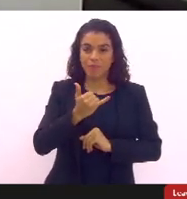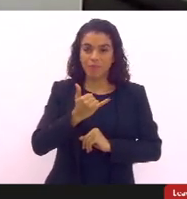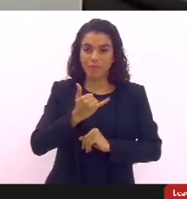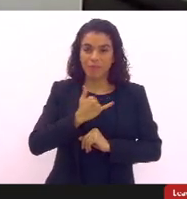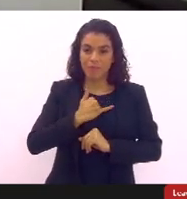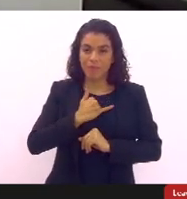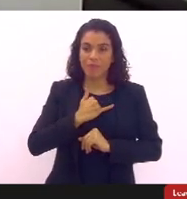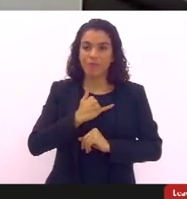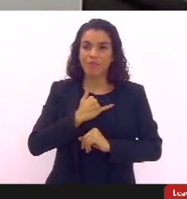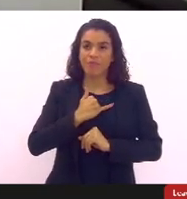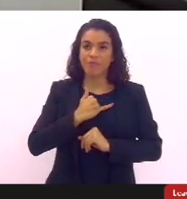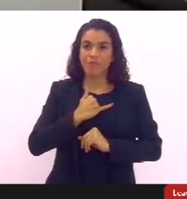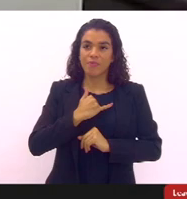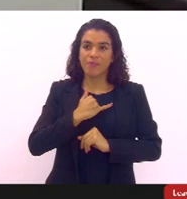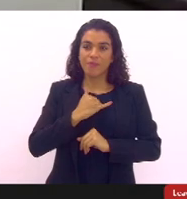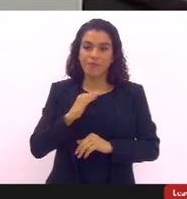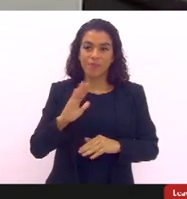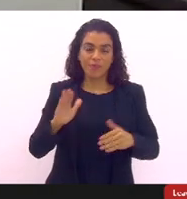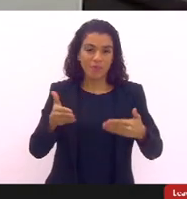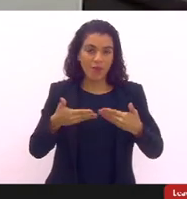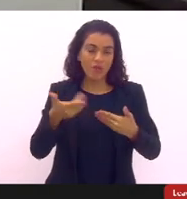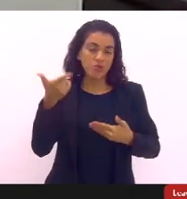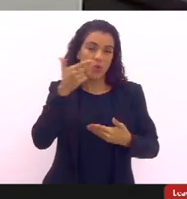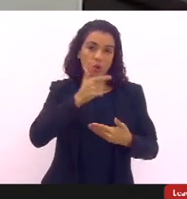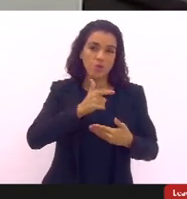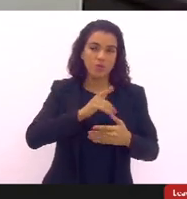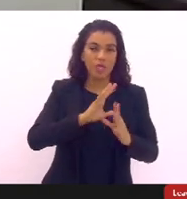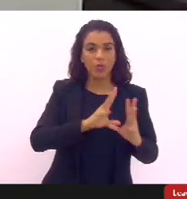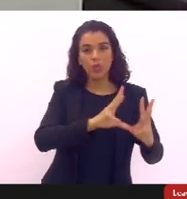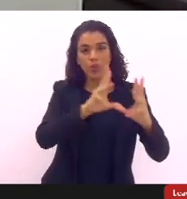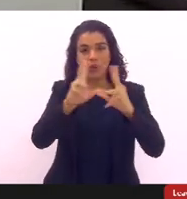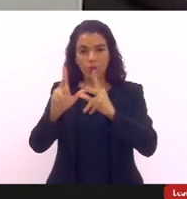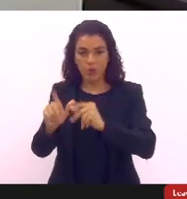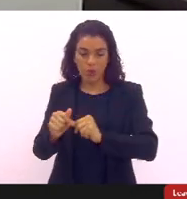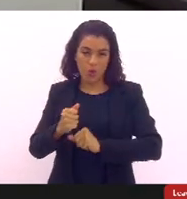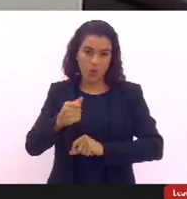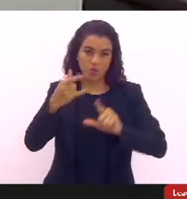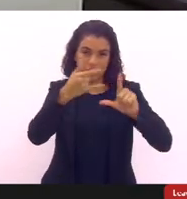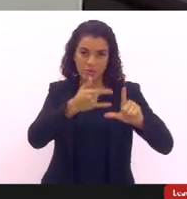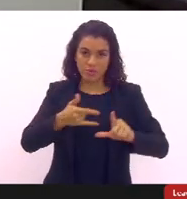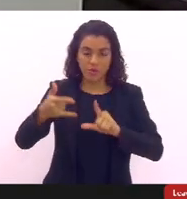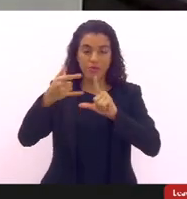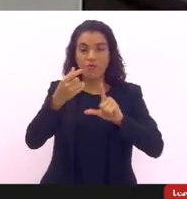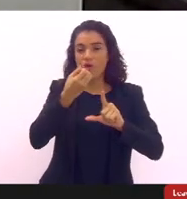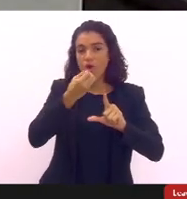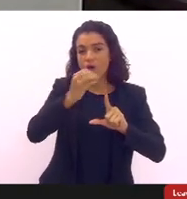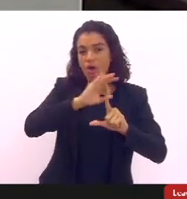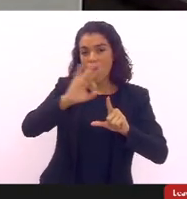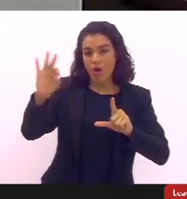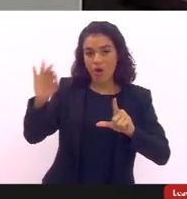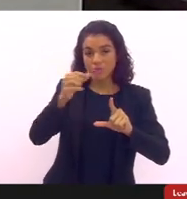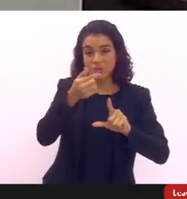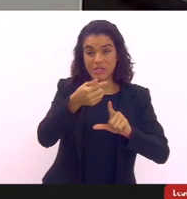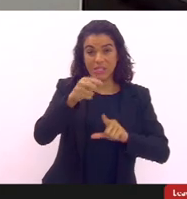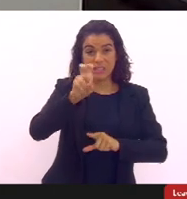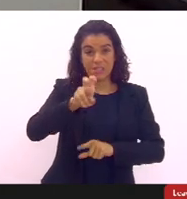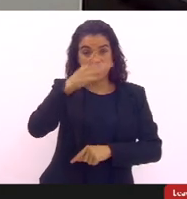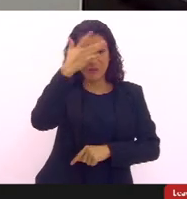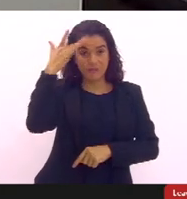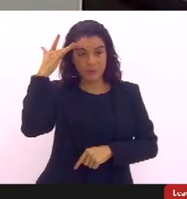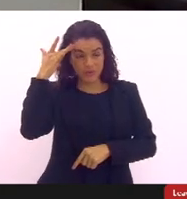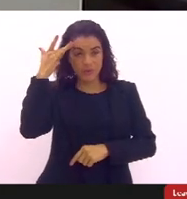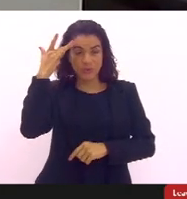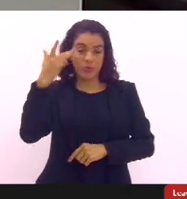se no, ao final a gente nunca consegue ouvir todos os participantes, mas eu quero dizer que foi muito bom contar com 75